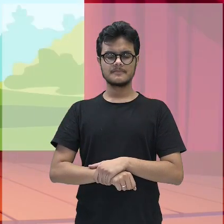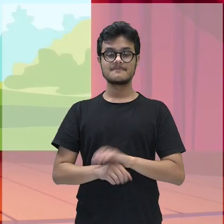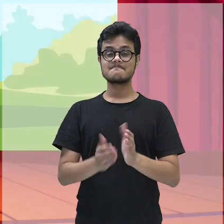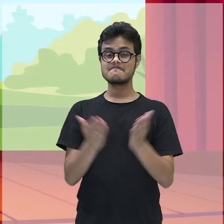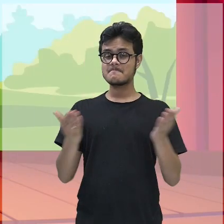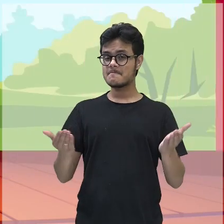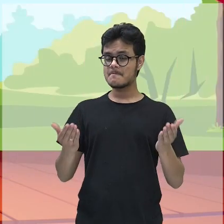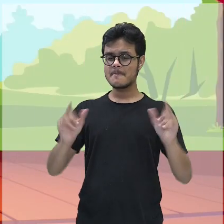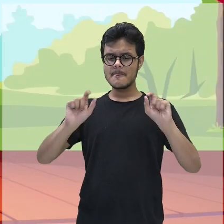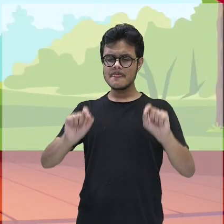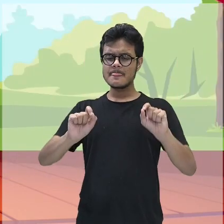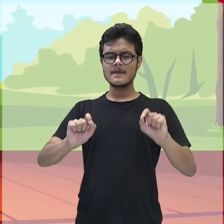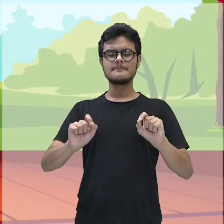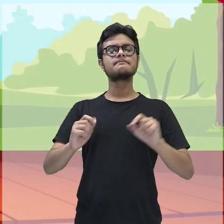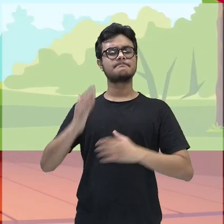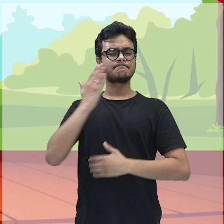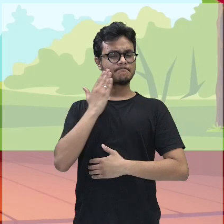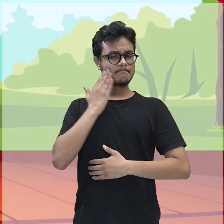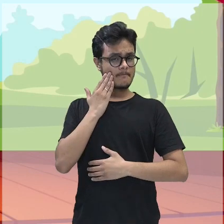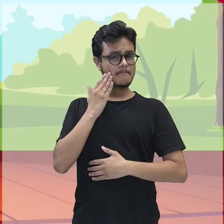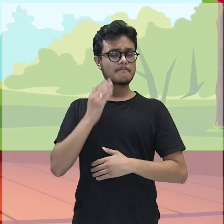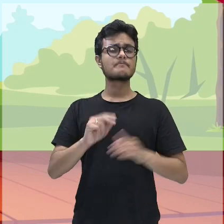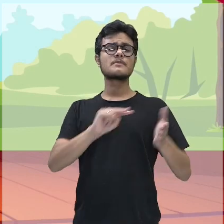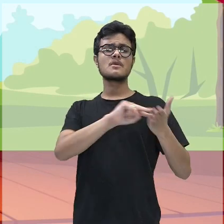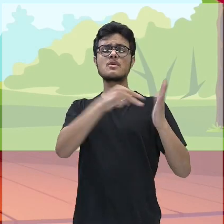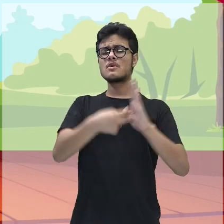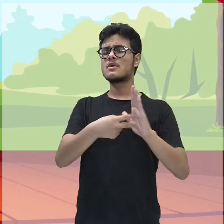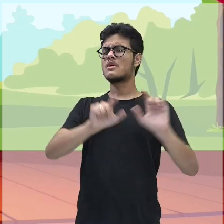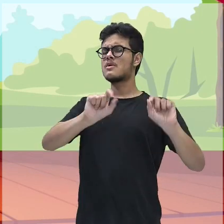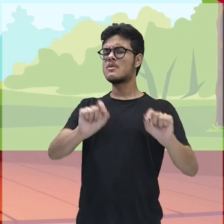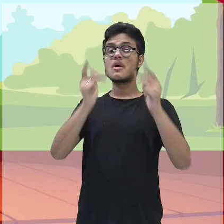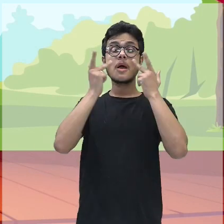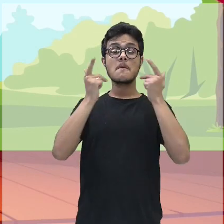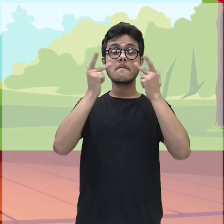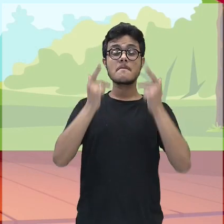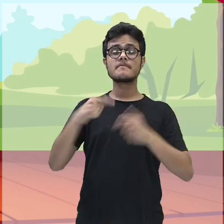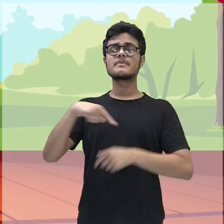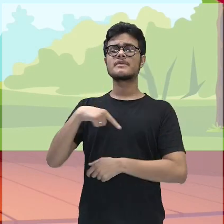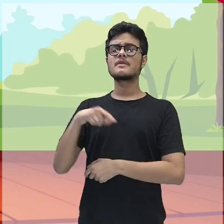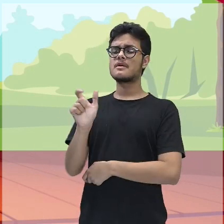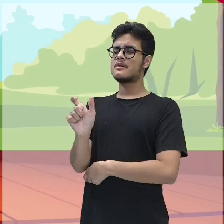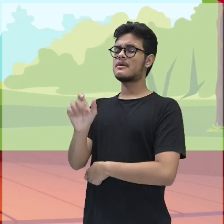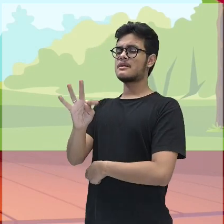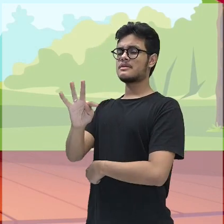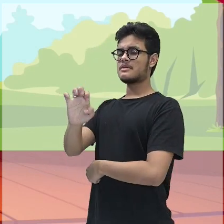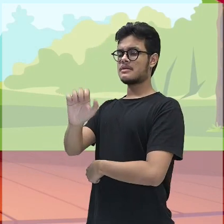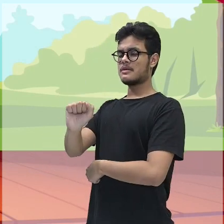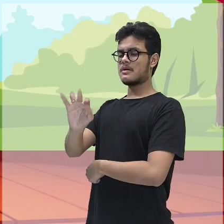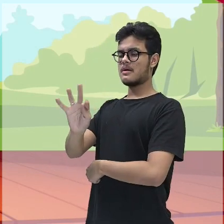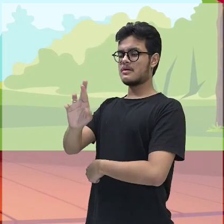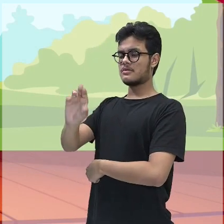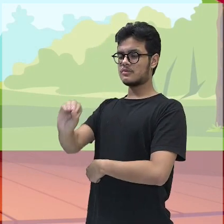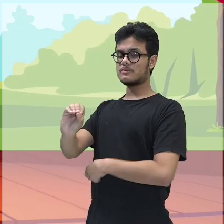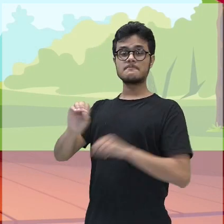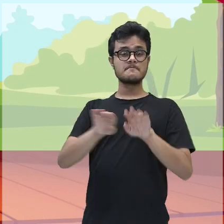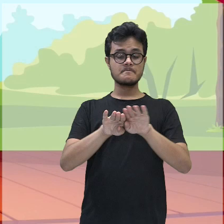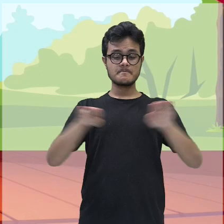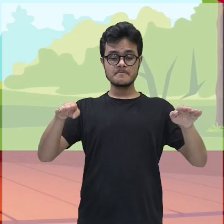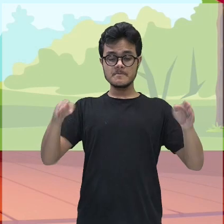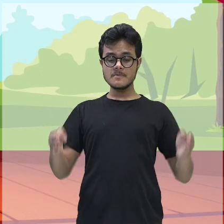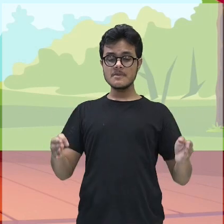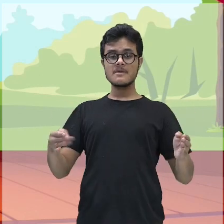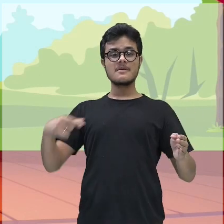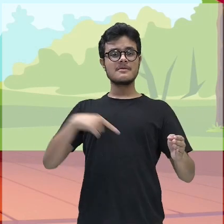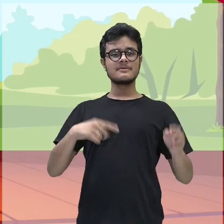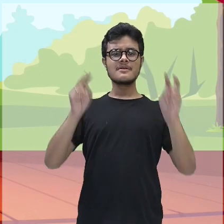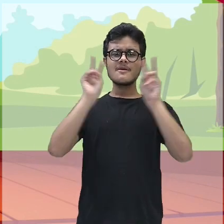Então, dentro do conceito de teatro, nós temos o quê? O palco, aonde eu estou, e nós temos um